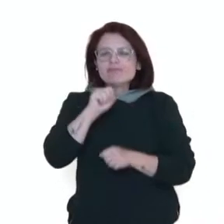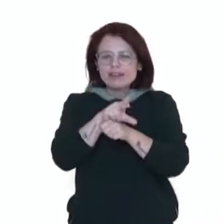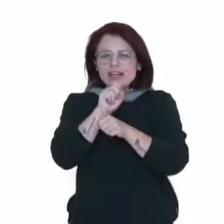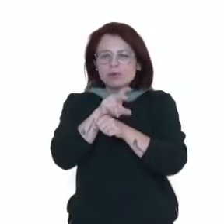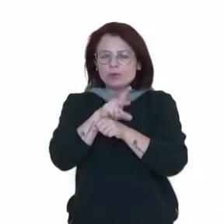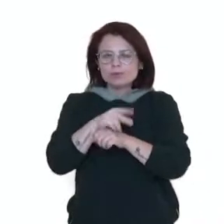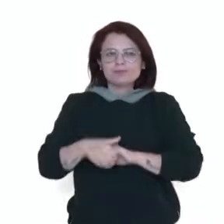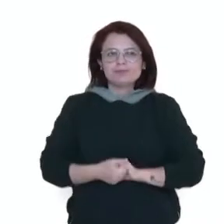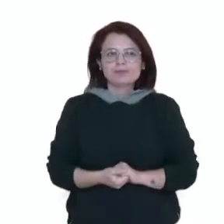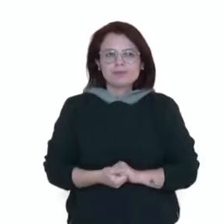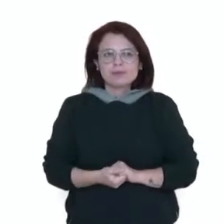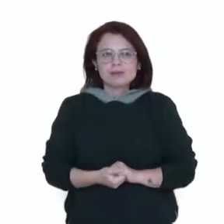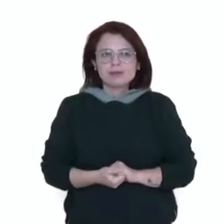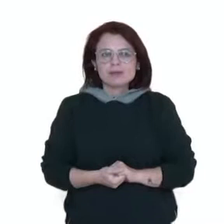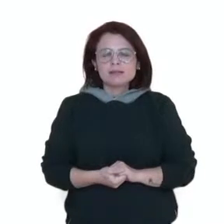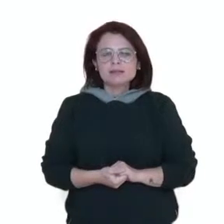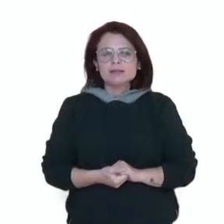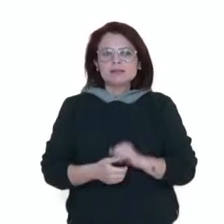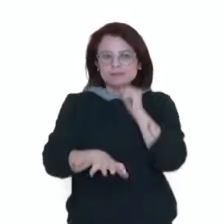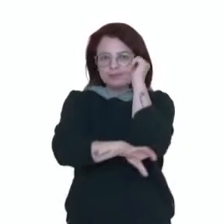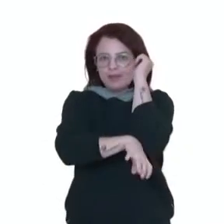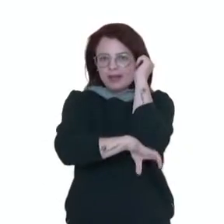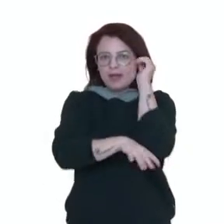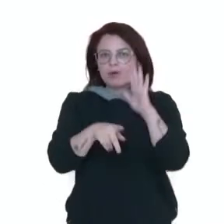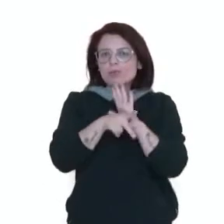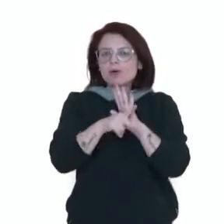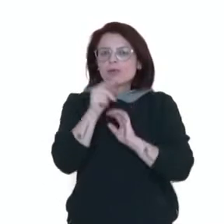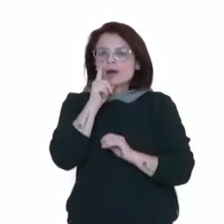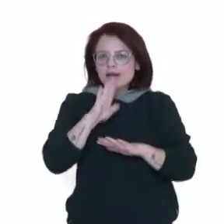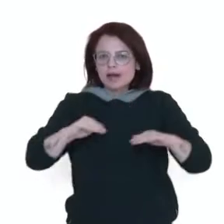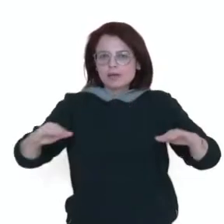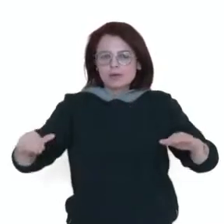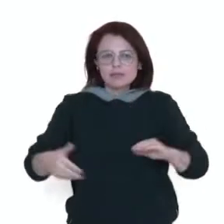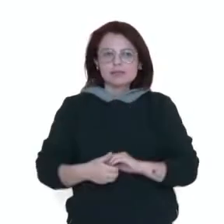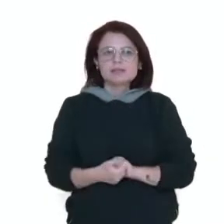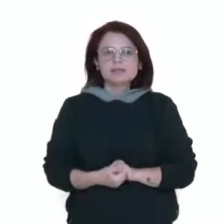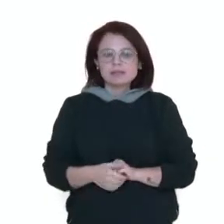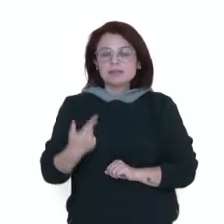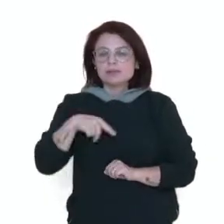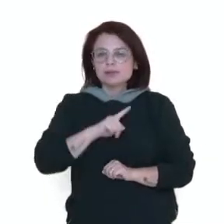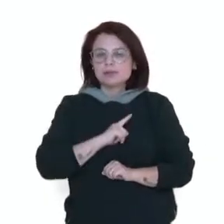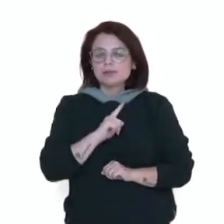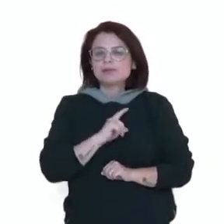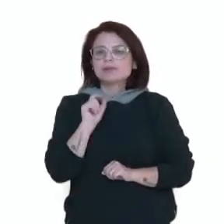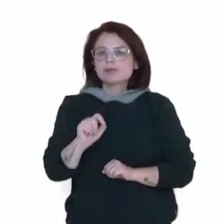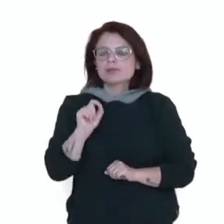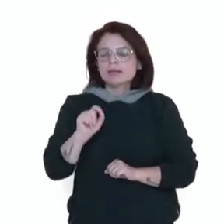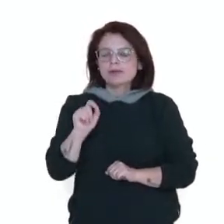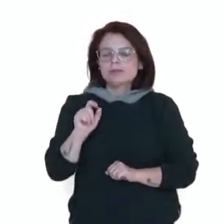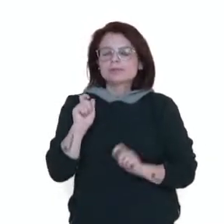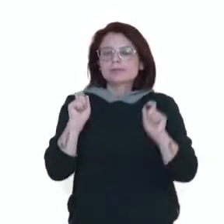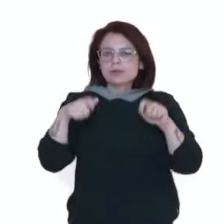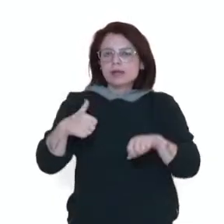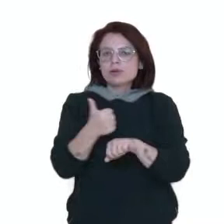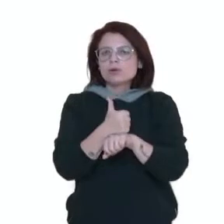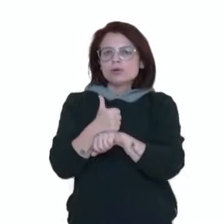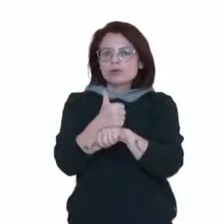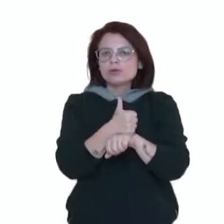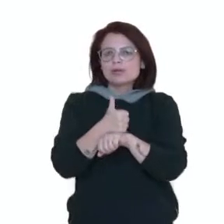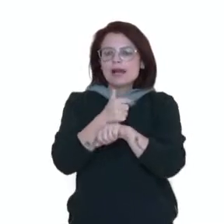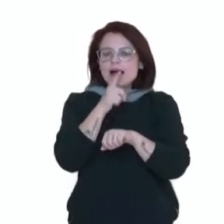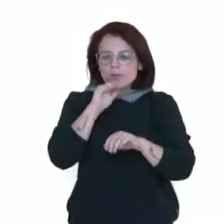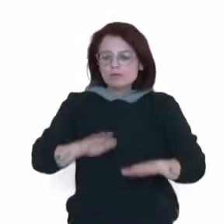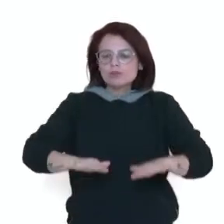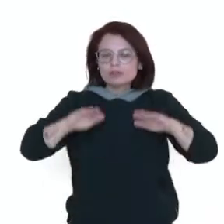de hidroponia. As raízes se desenvolvem na água. De forma automatizada é possível controlar o volume da água e a nutrição dos canais das